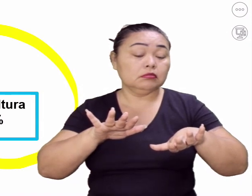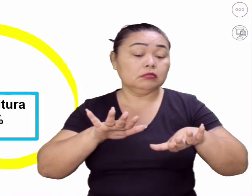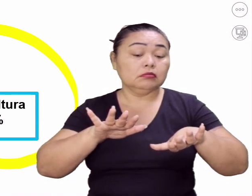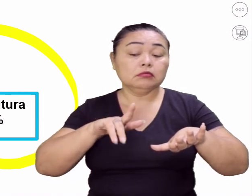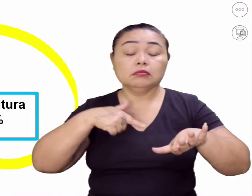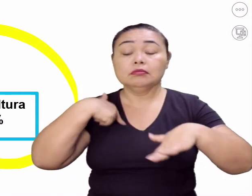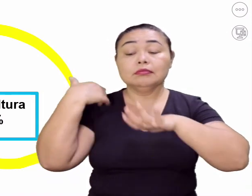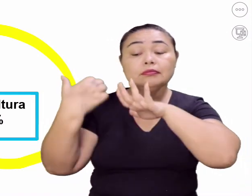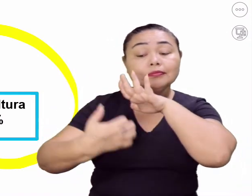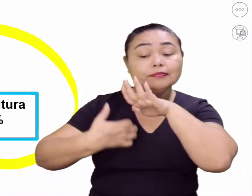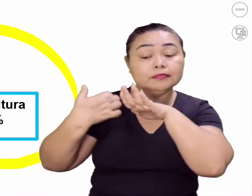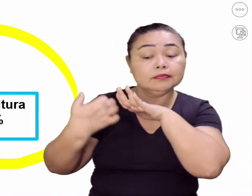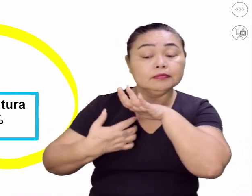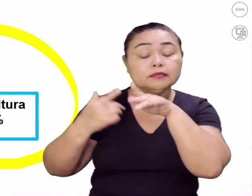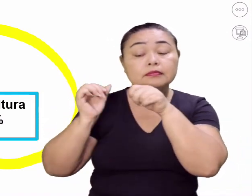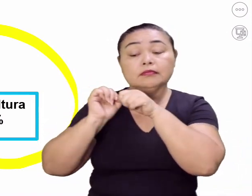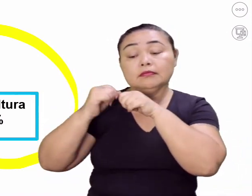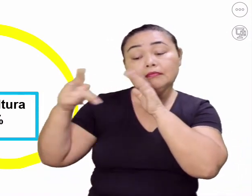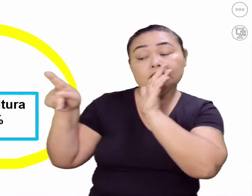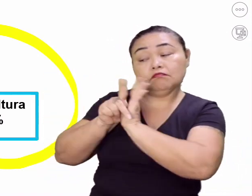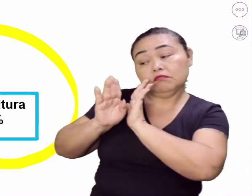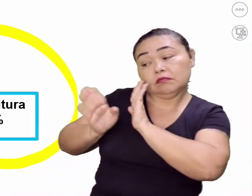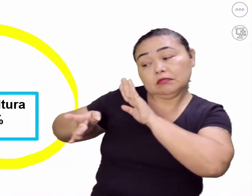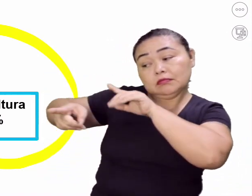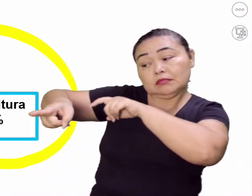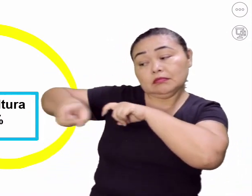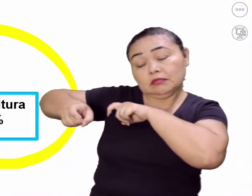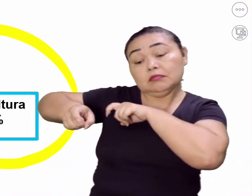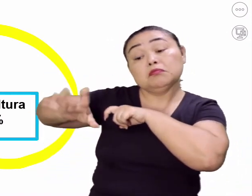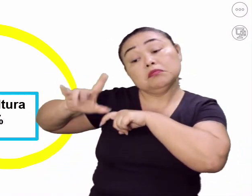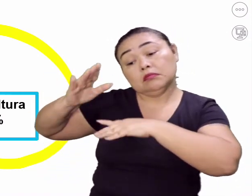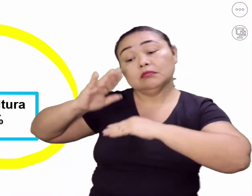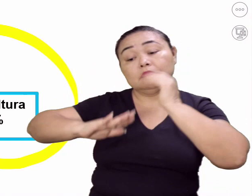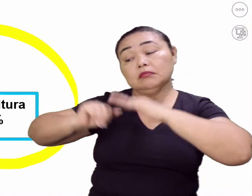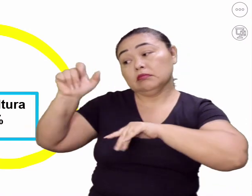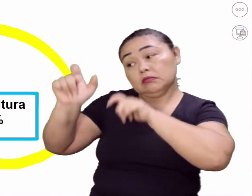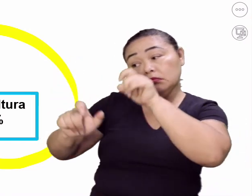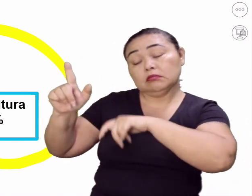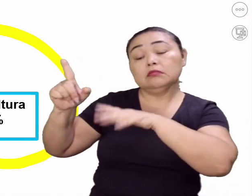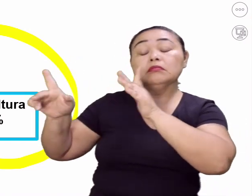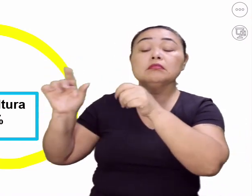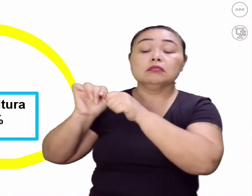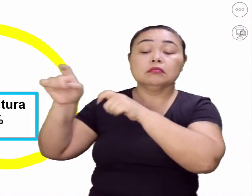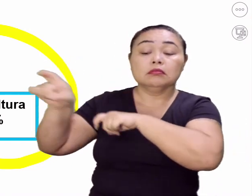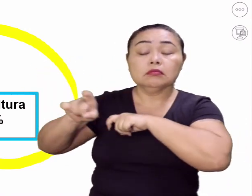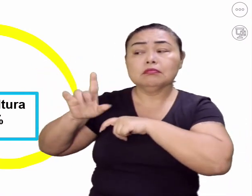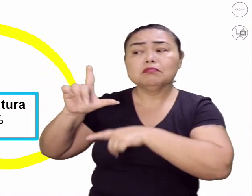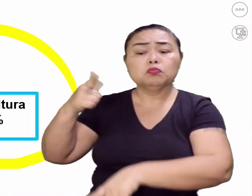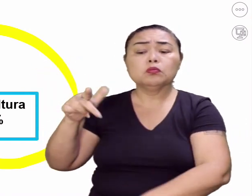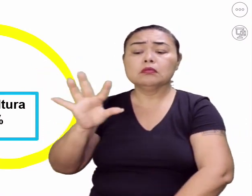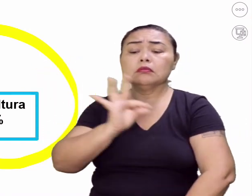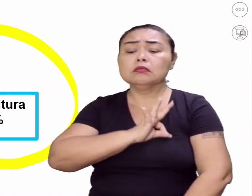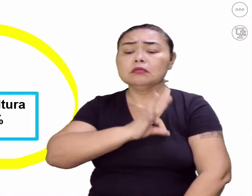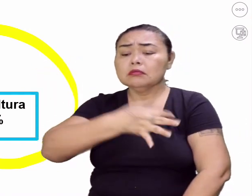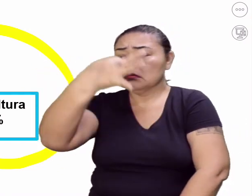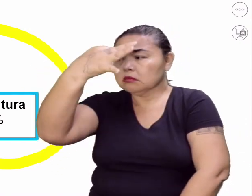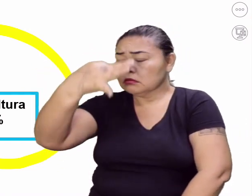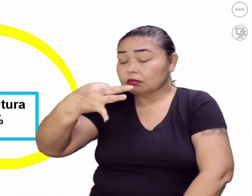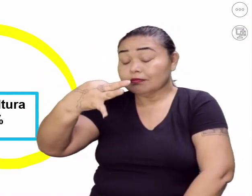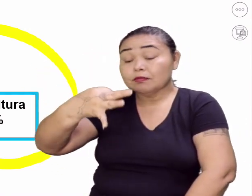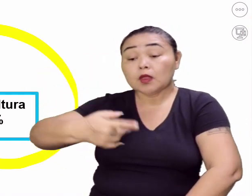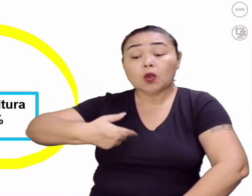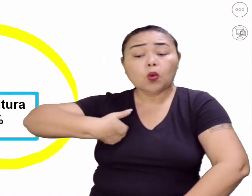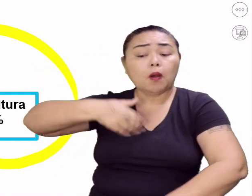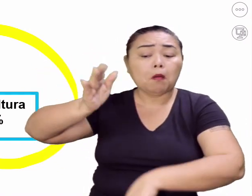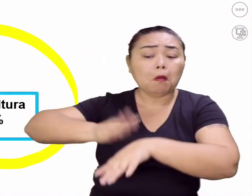as empresas agrícolas ou agricultores mesmo, às vezes não têm uma técnica adequada e gasta